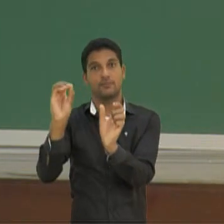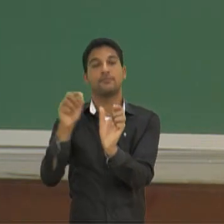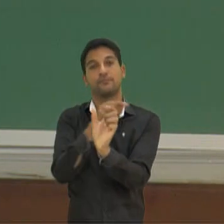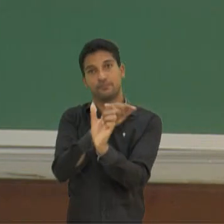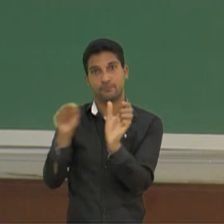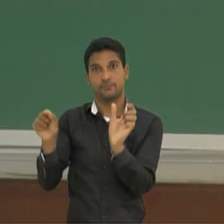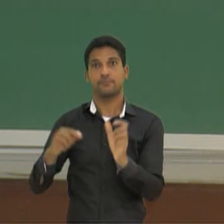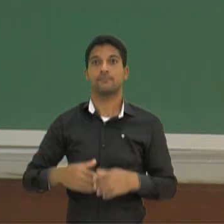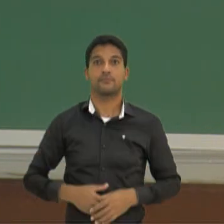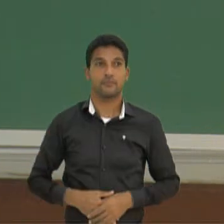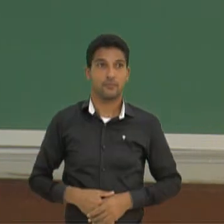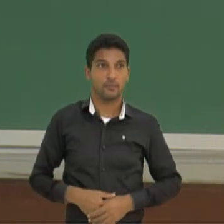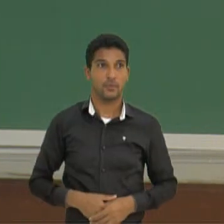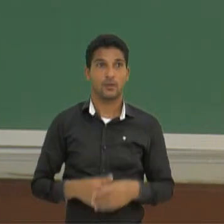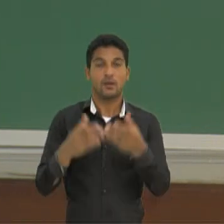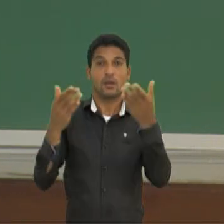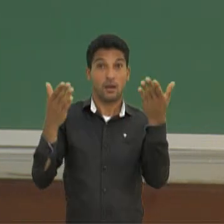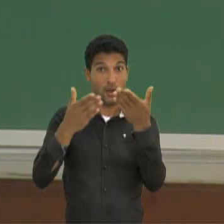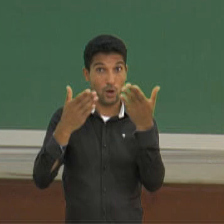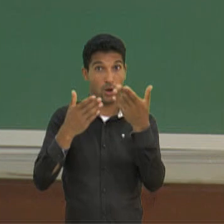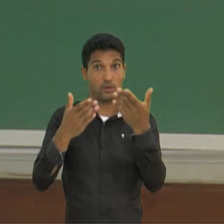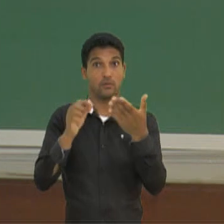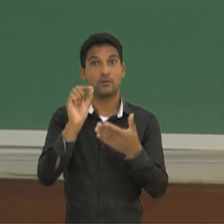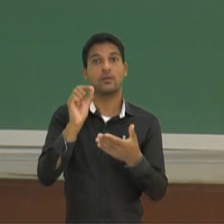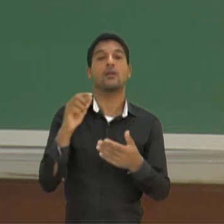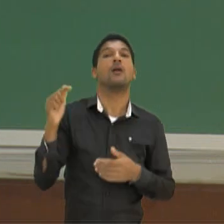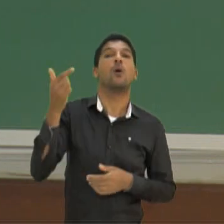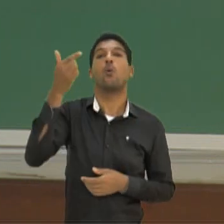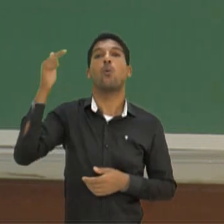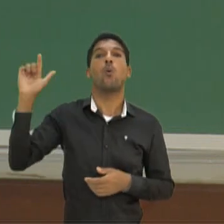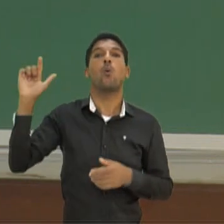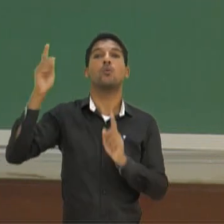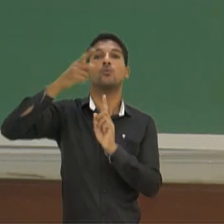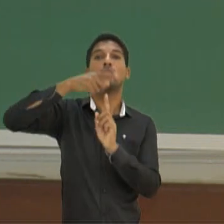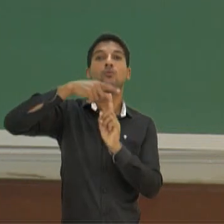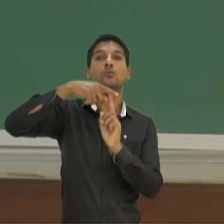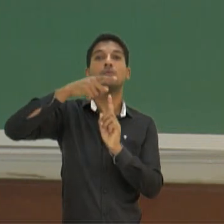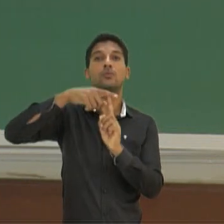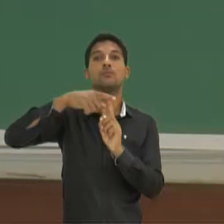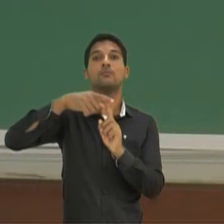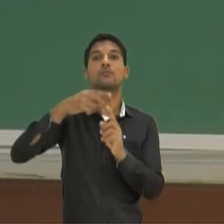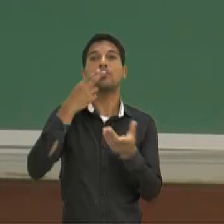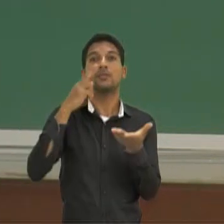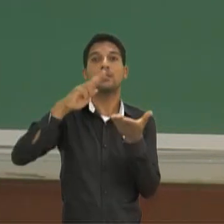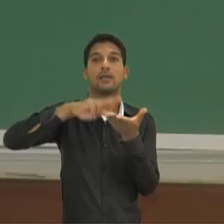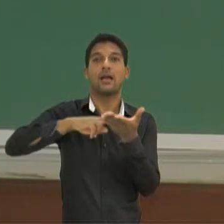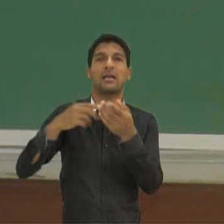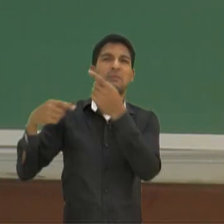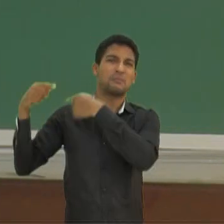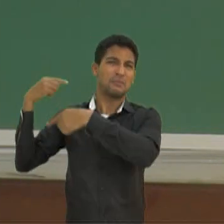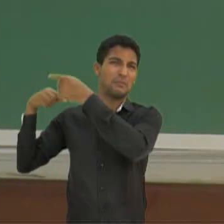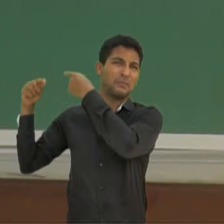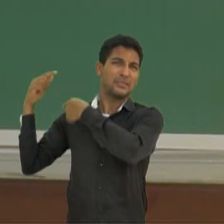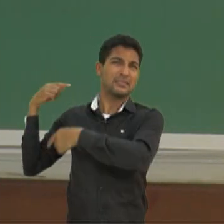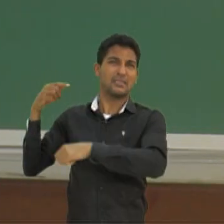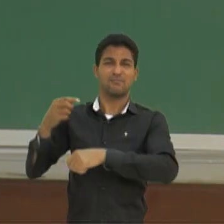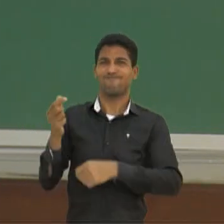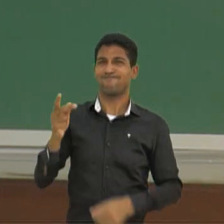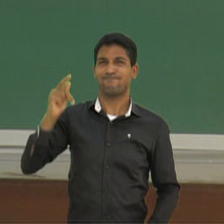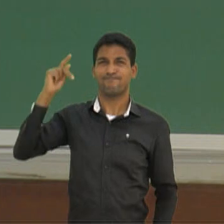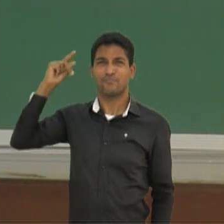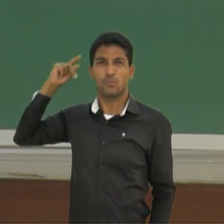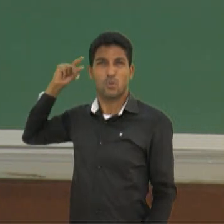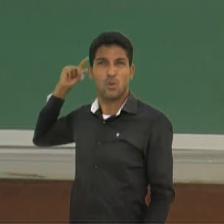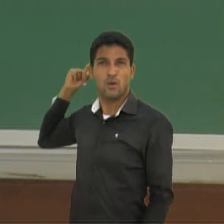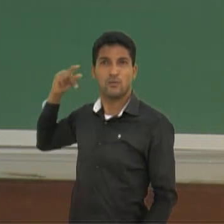para esse slide analisar um outro tipo de mensageiro muito utilizado, pessoal, num período arcaico aí na antiguidade,